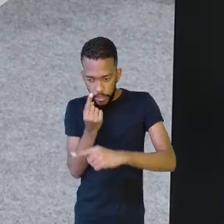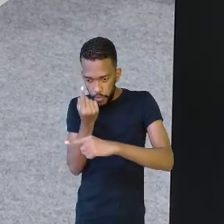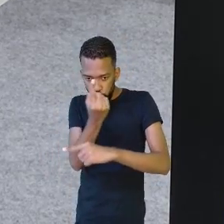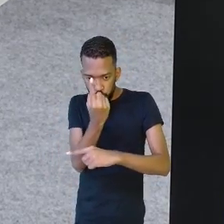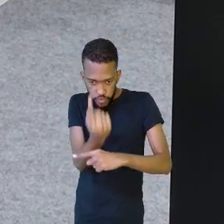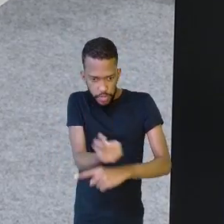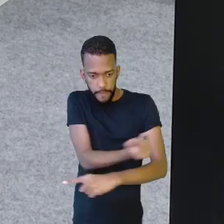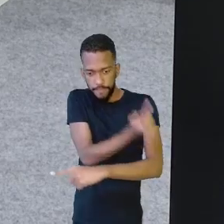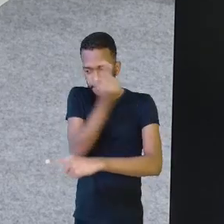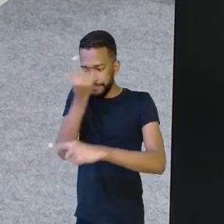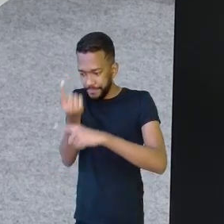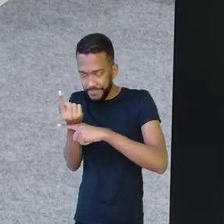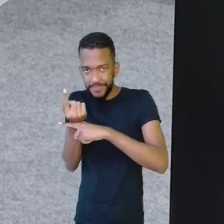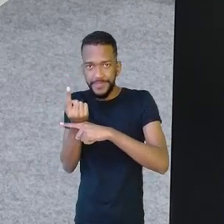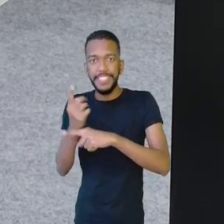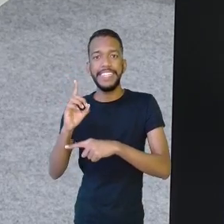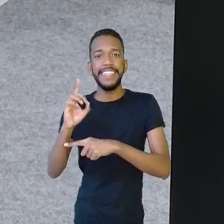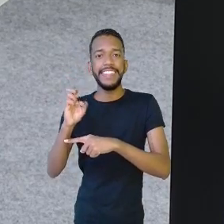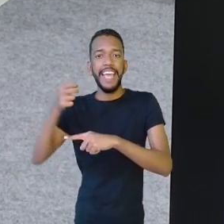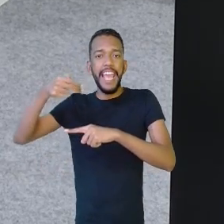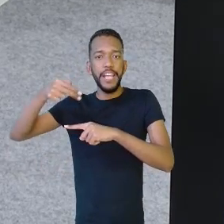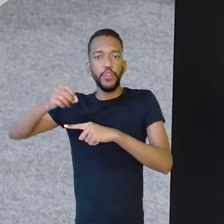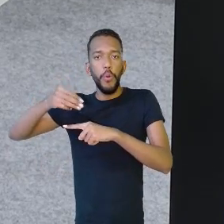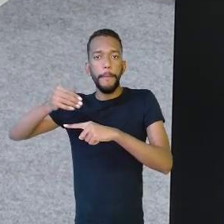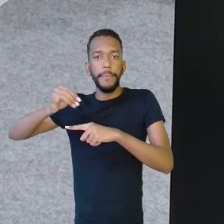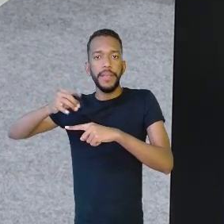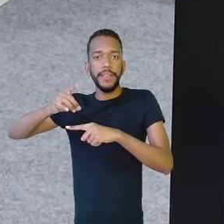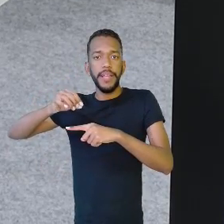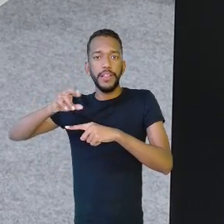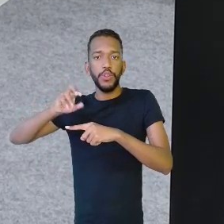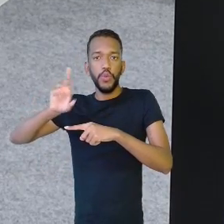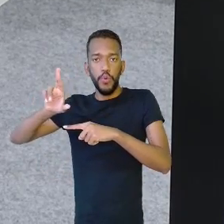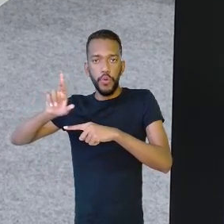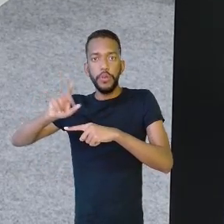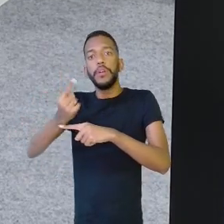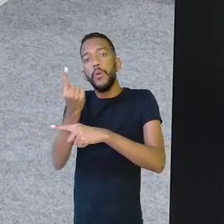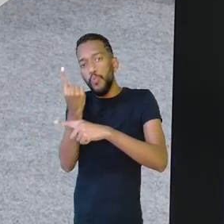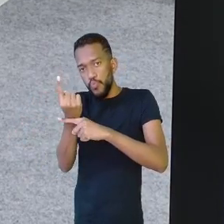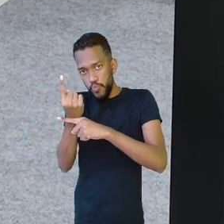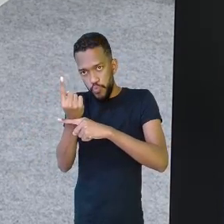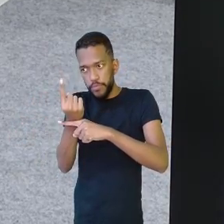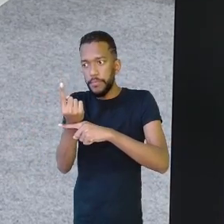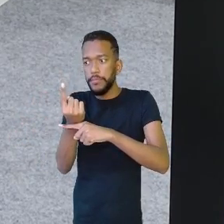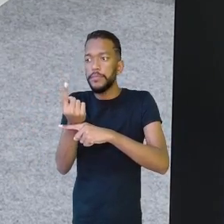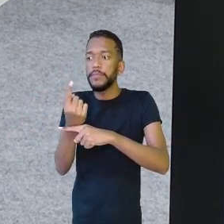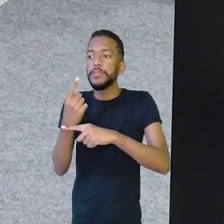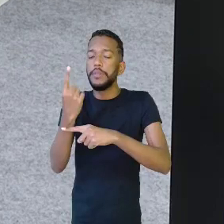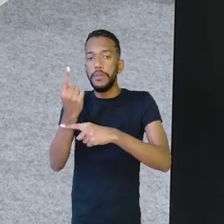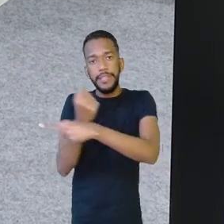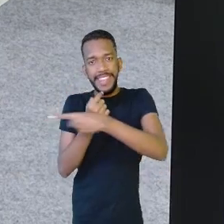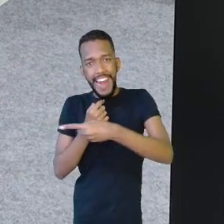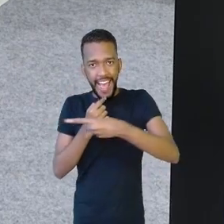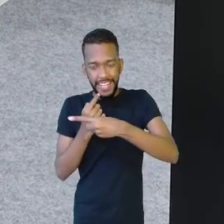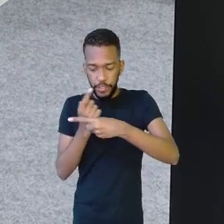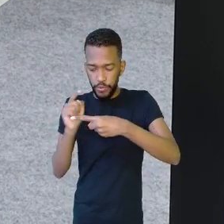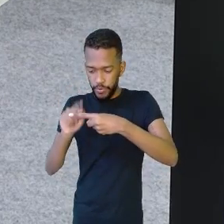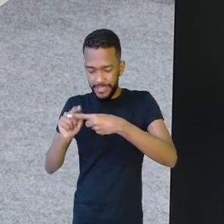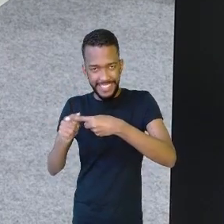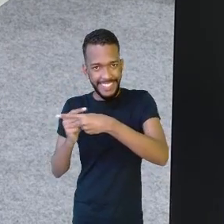representado aqui na parte de cima da fração. A fração tem um número, tem um tracinho